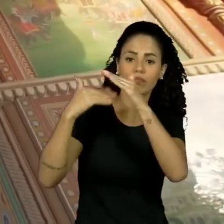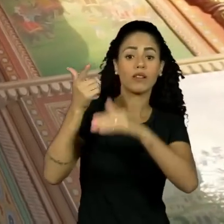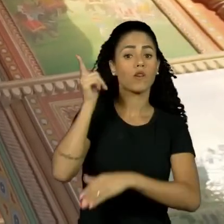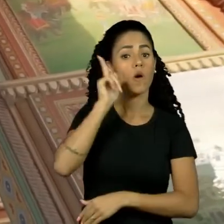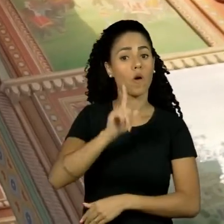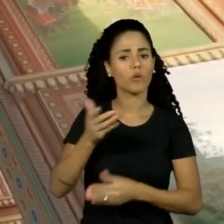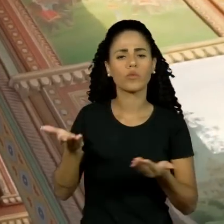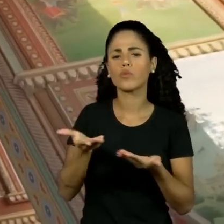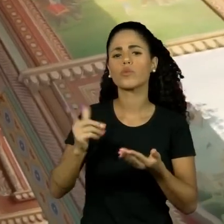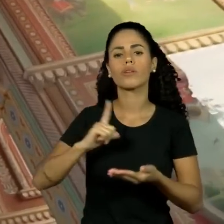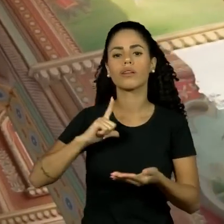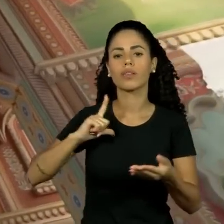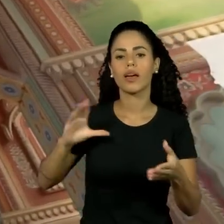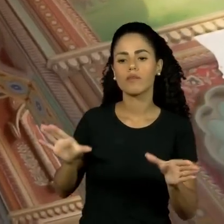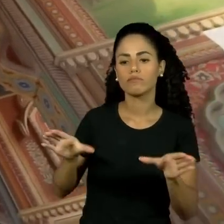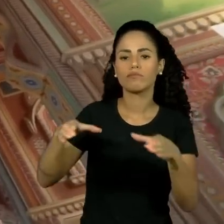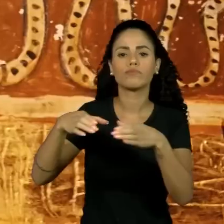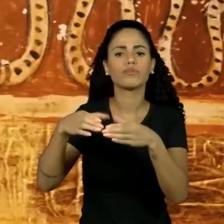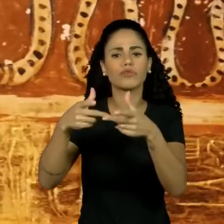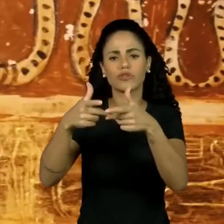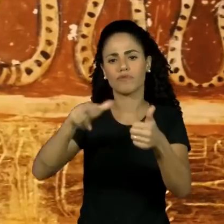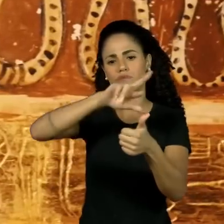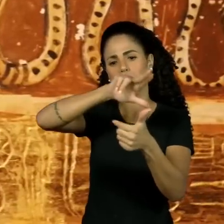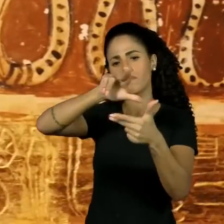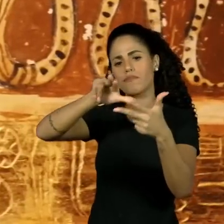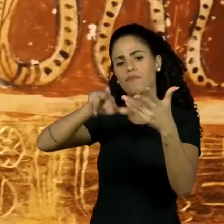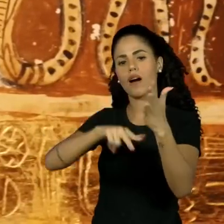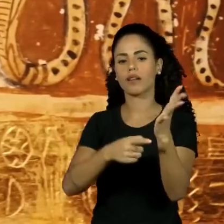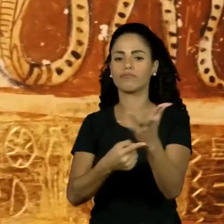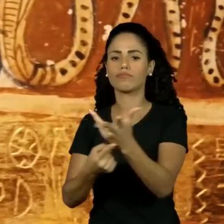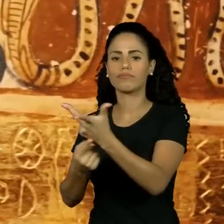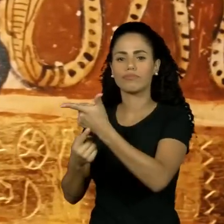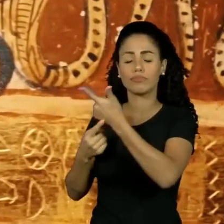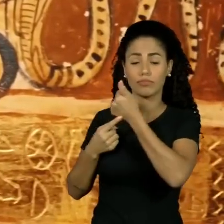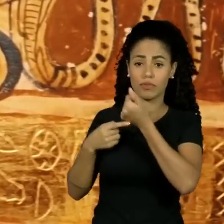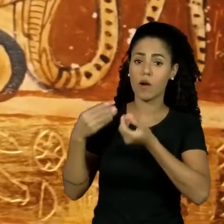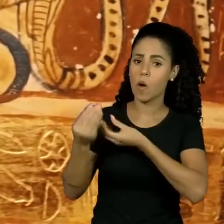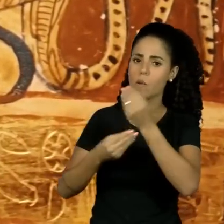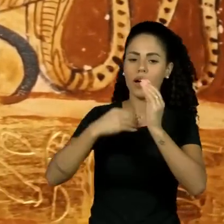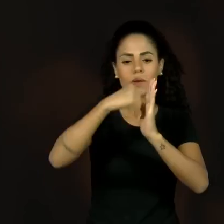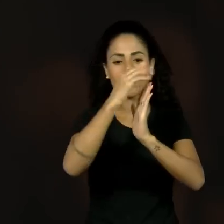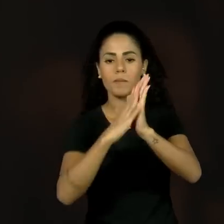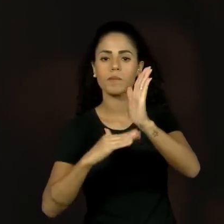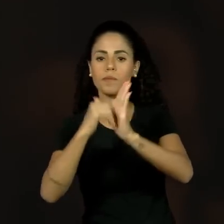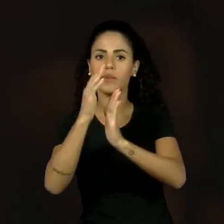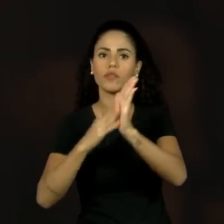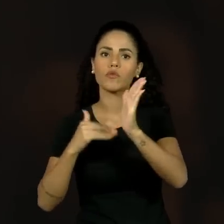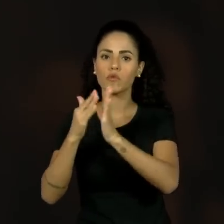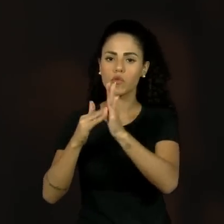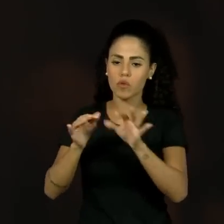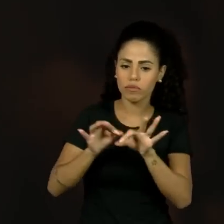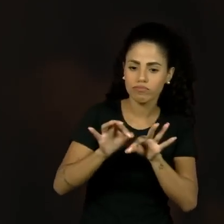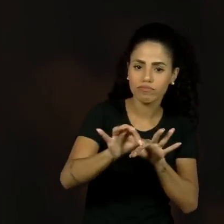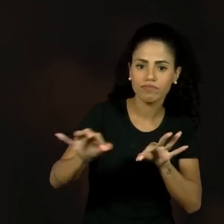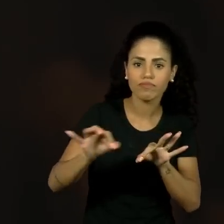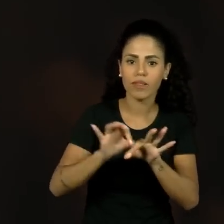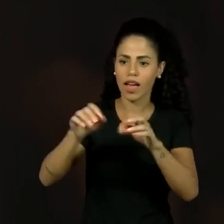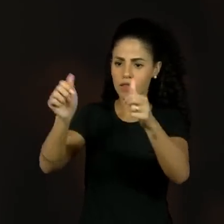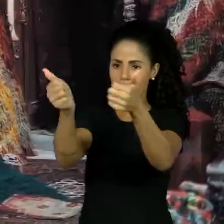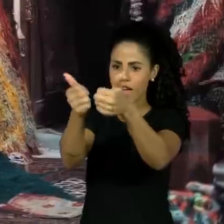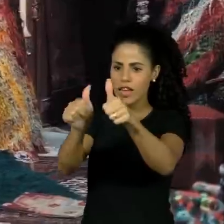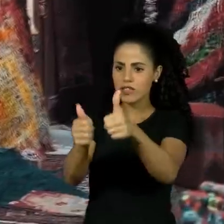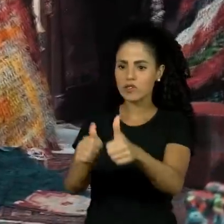Elas englobam um conjunto de manifestações artísticas constituído pela pintura, arquitetura,